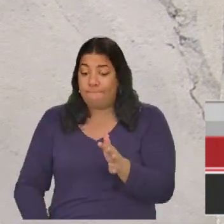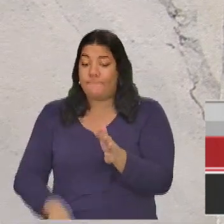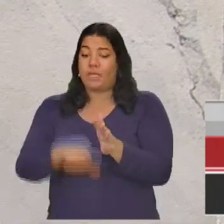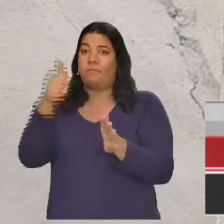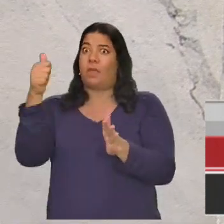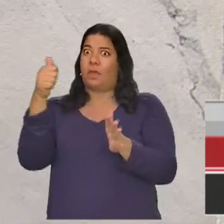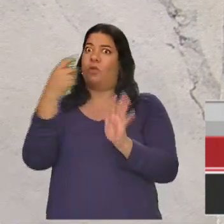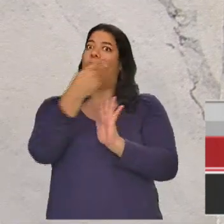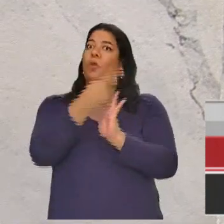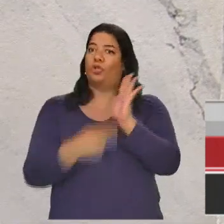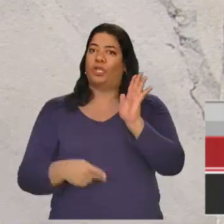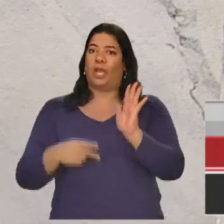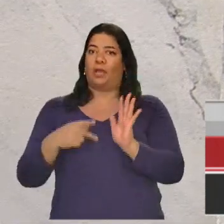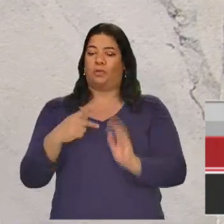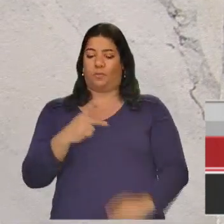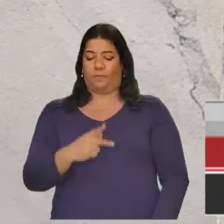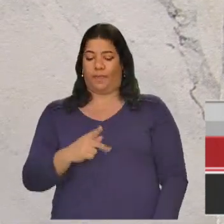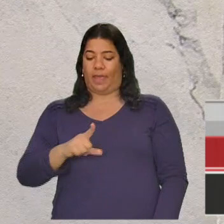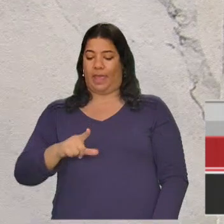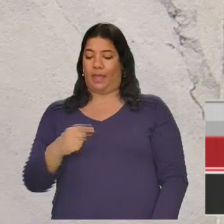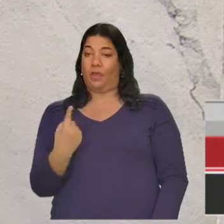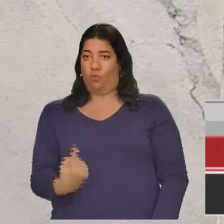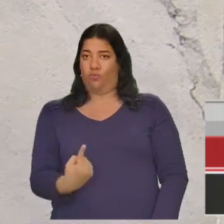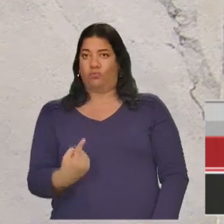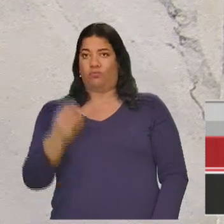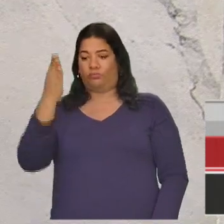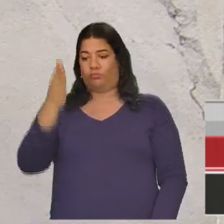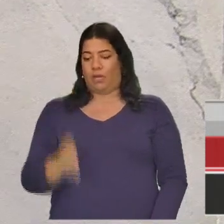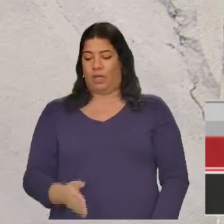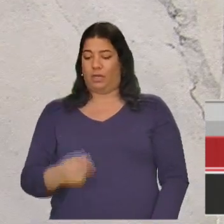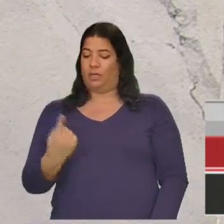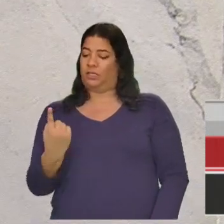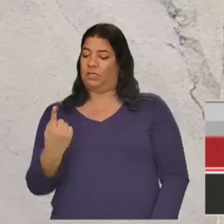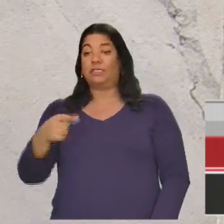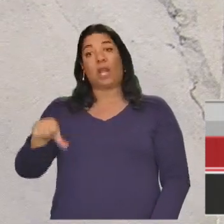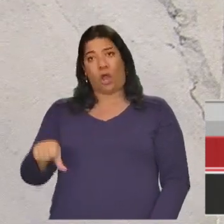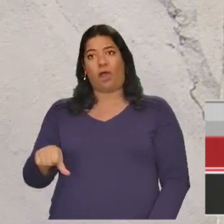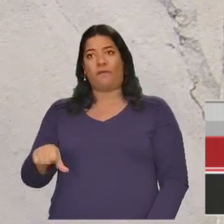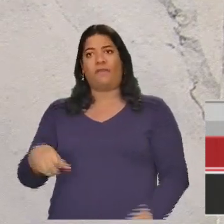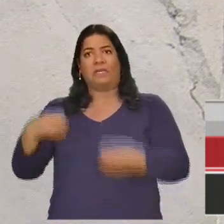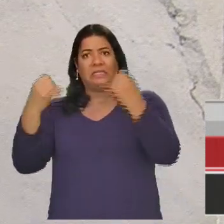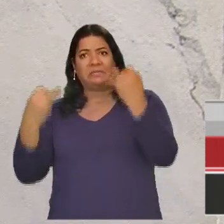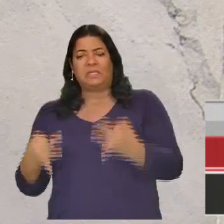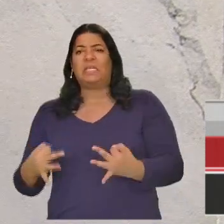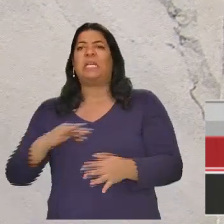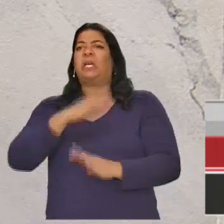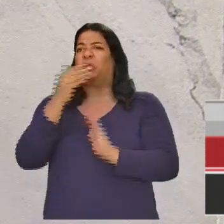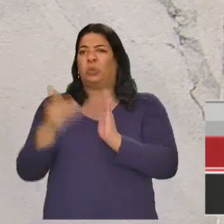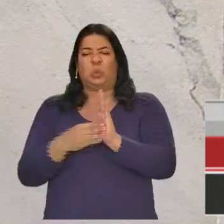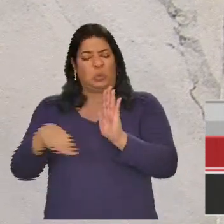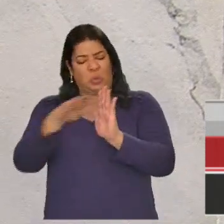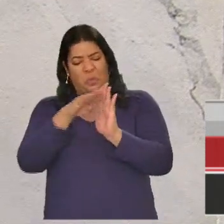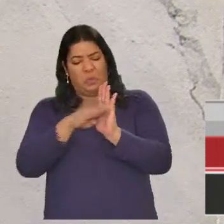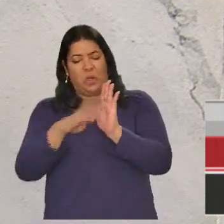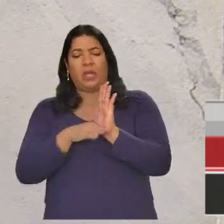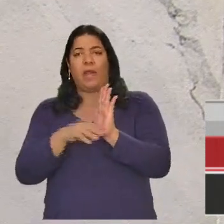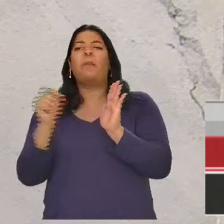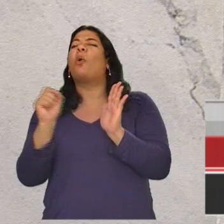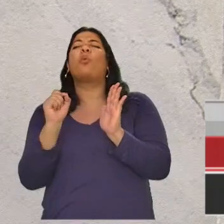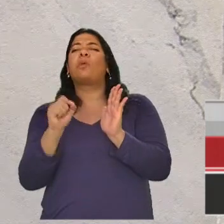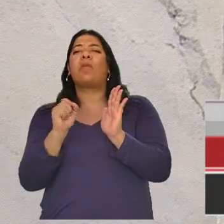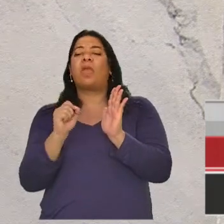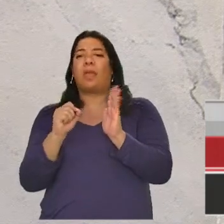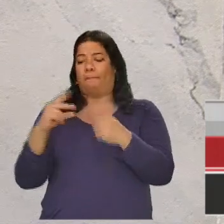pl 111 de 2019 que é instituir um programa de